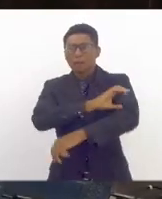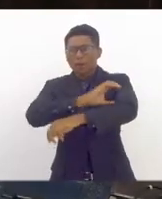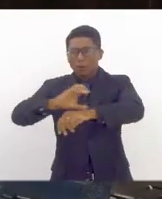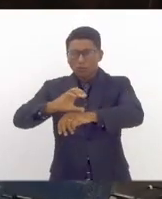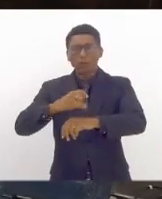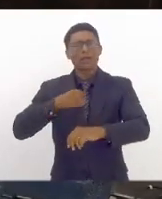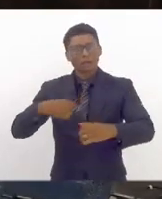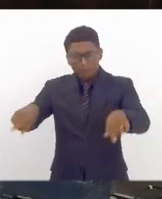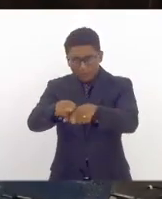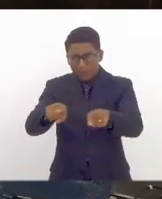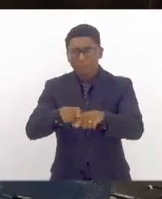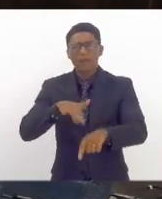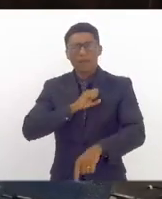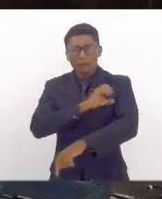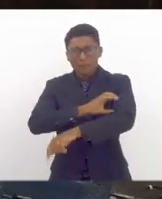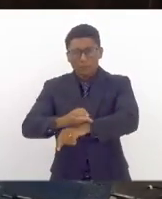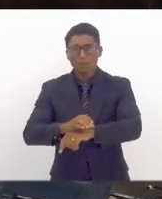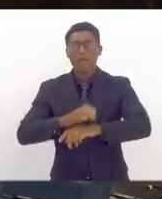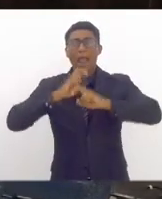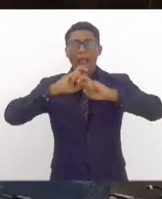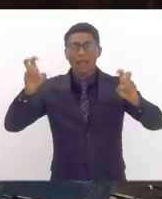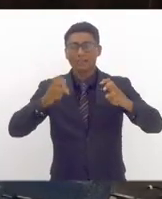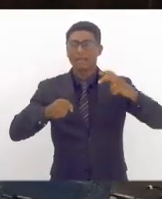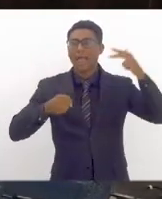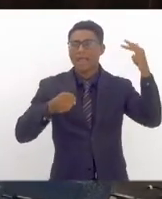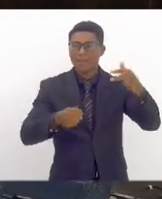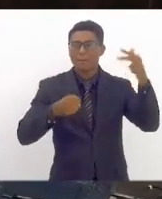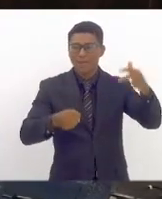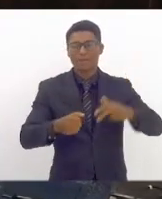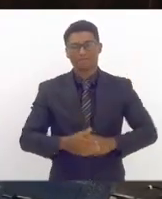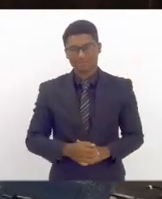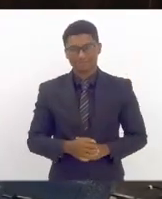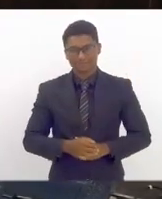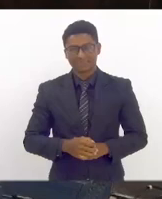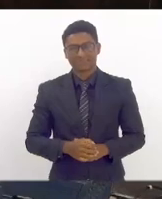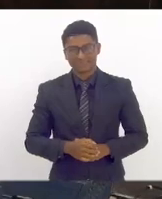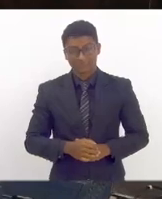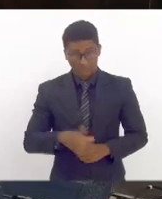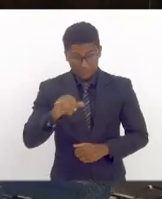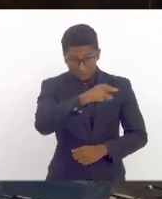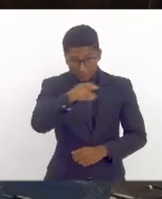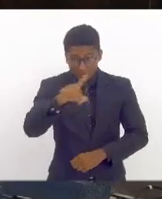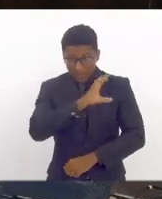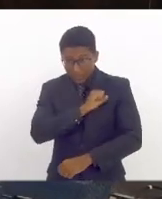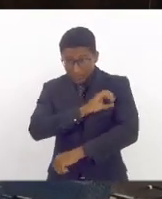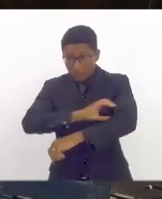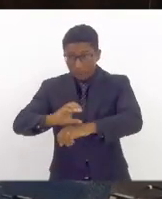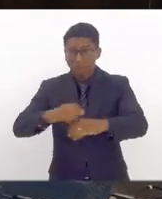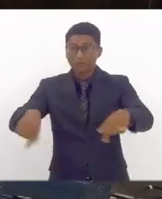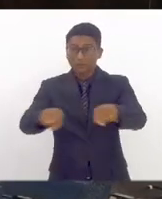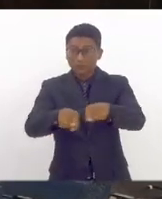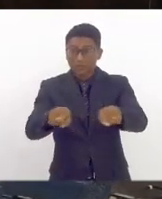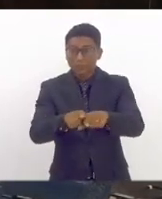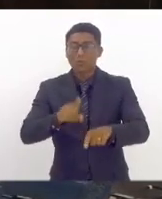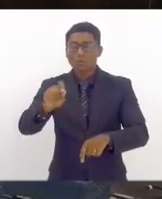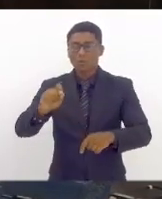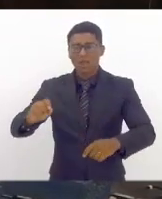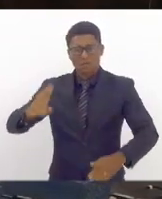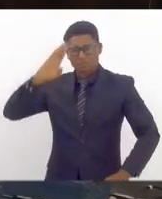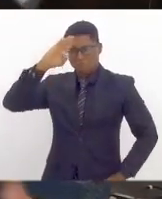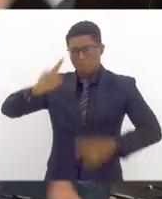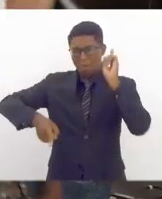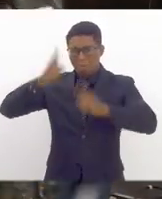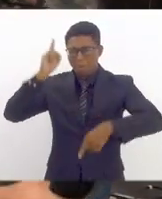como eu amo essa cultura grita hiper se vocês ama essa Cultura como odeia a ditadura